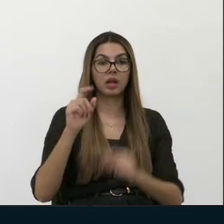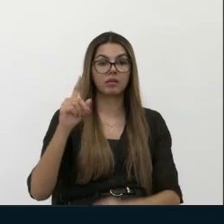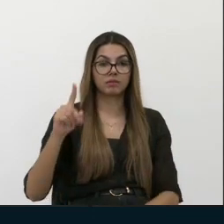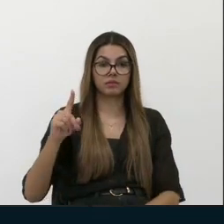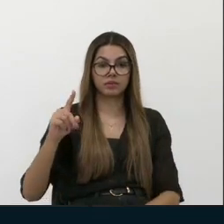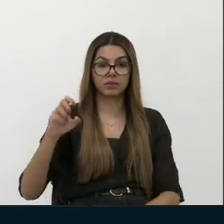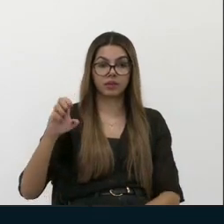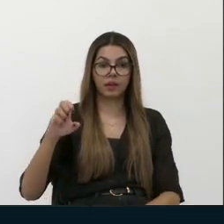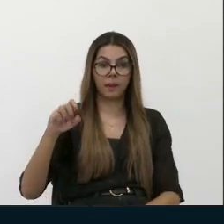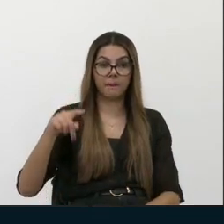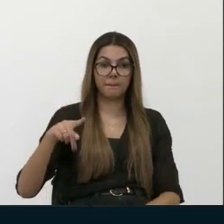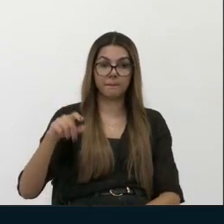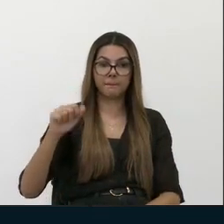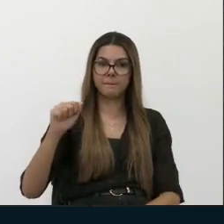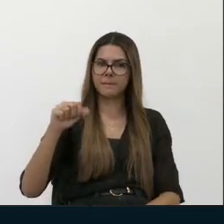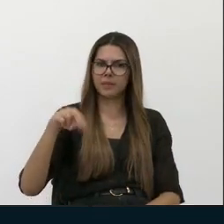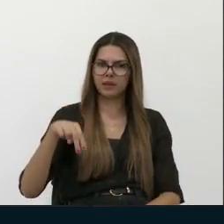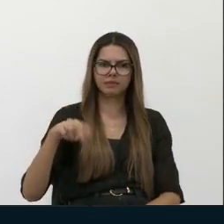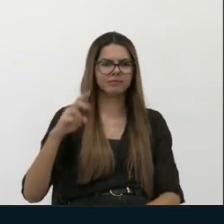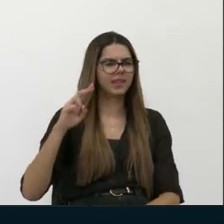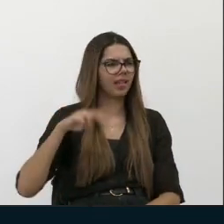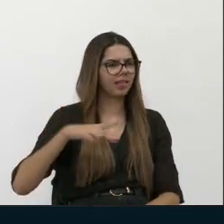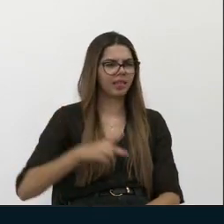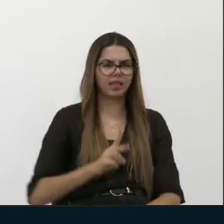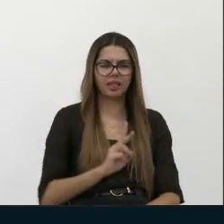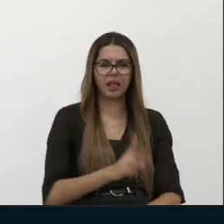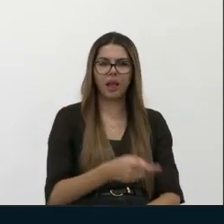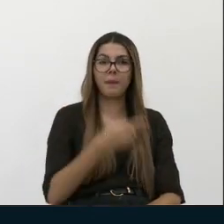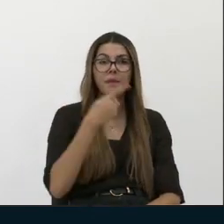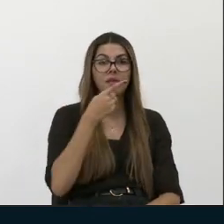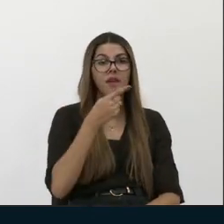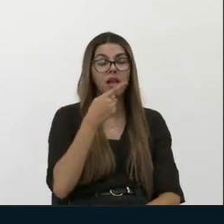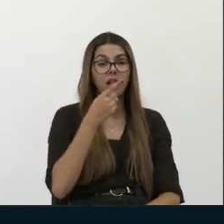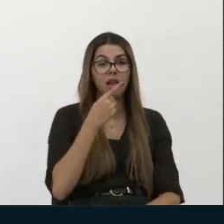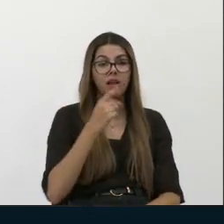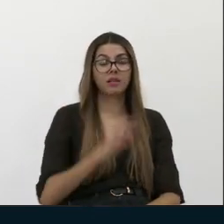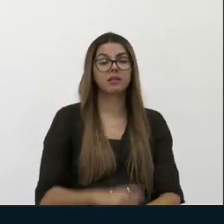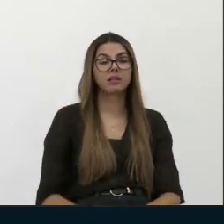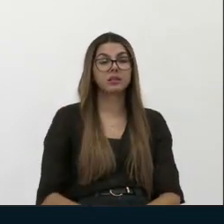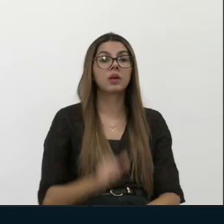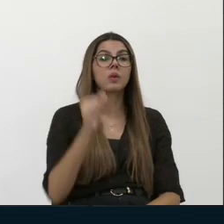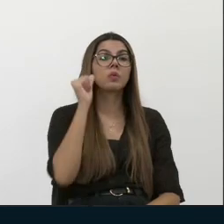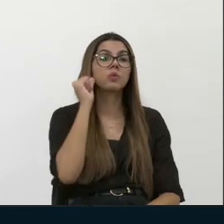né? Para falar de uma senhora chamada